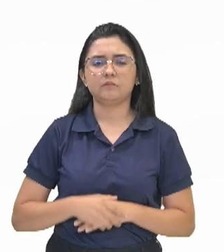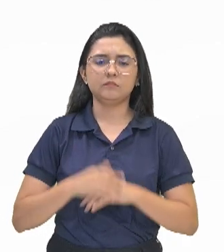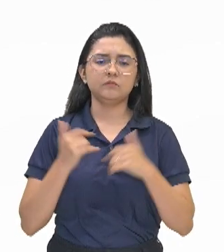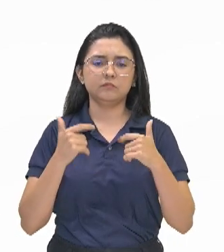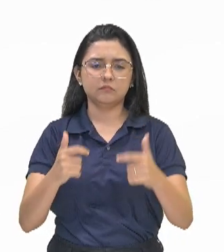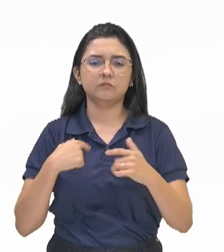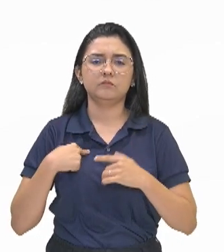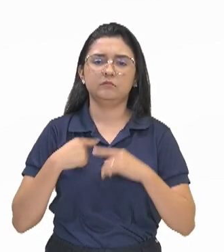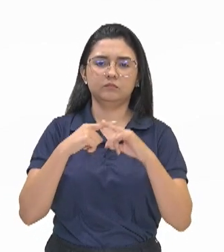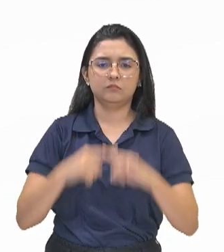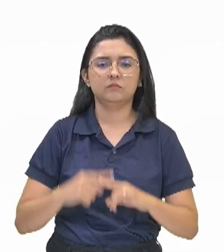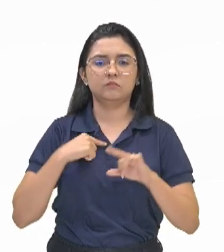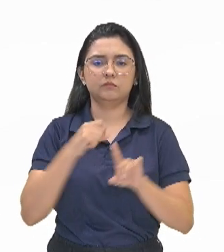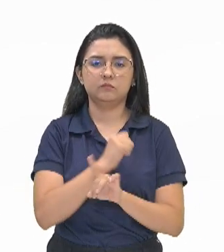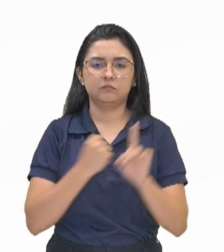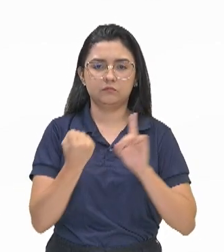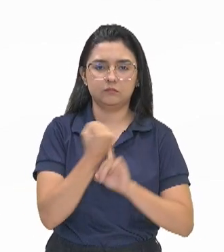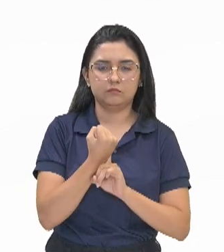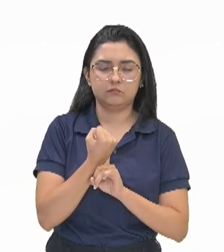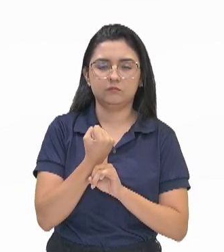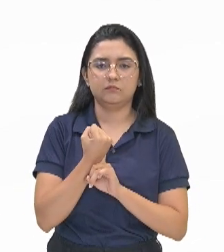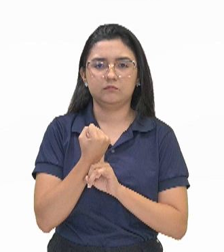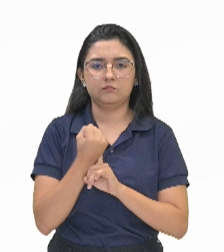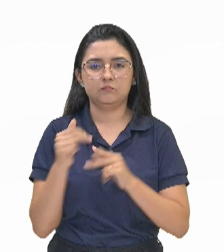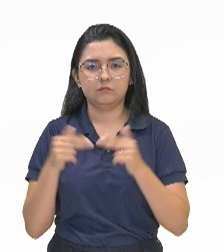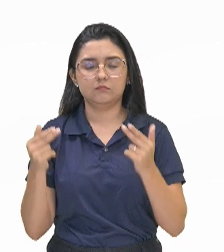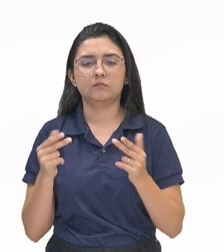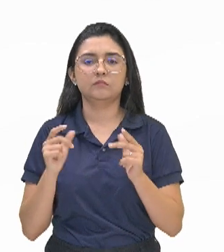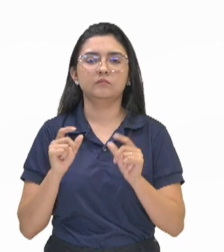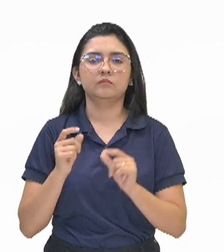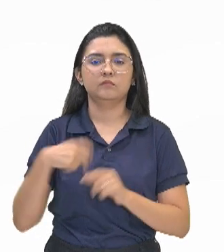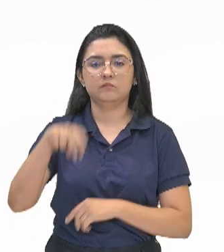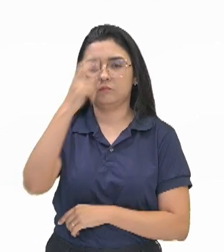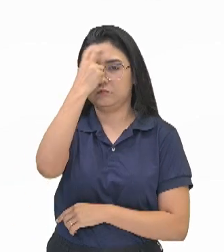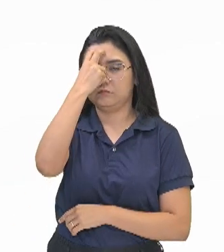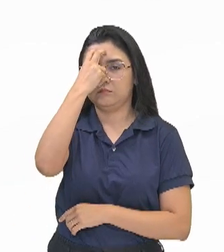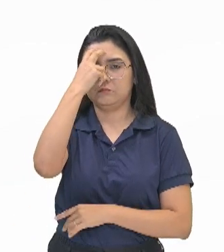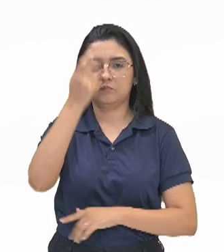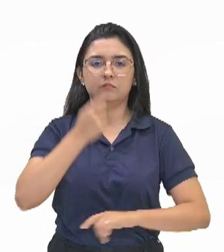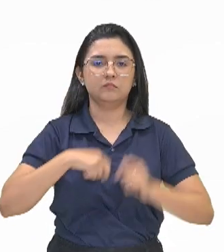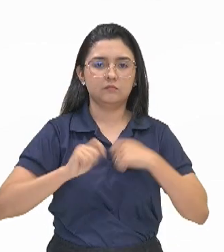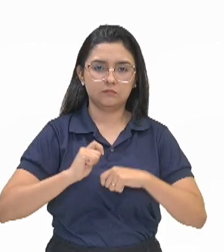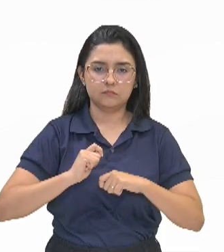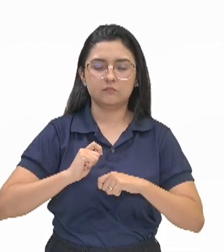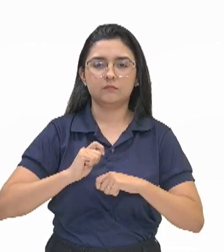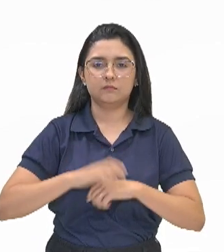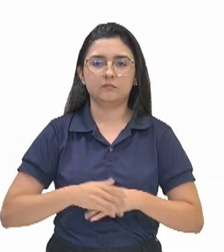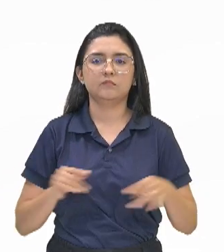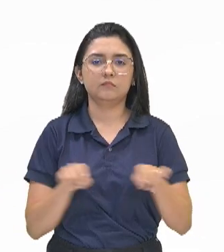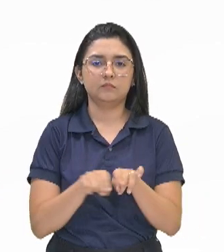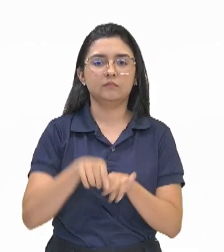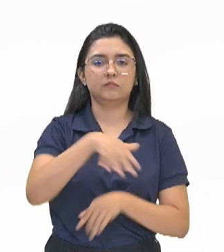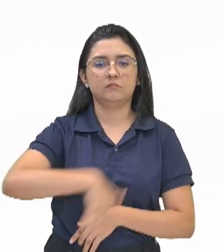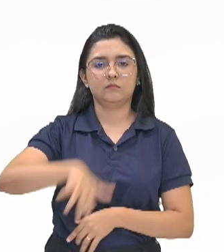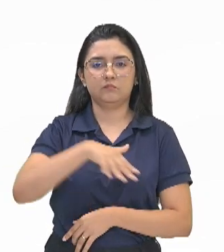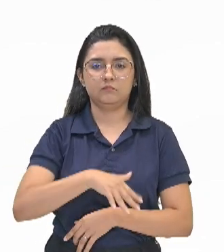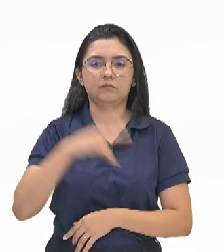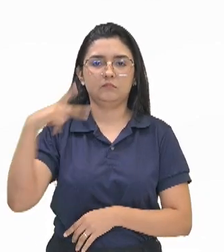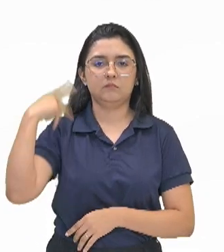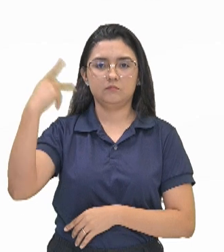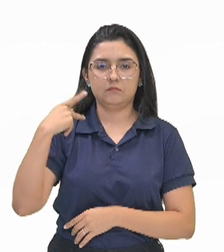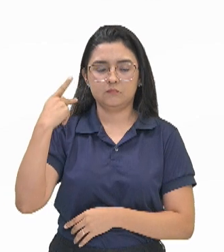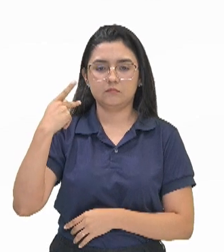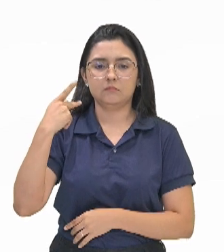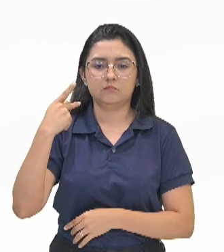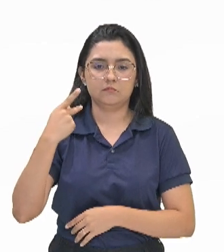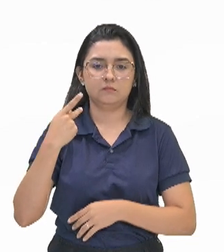disputas sociais, étnicas, culturais, econômicas, ambientais e políticas